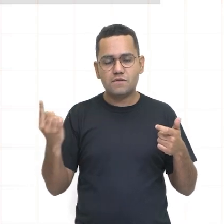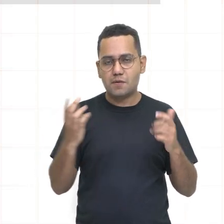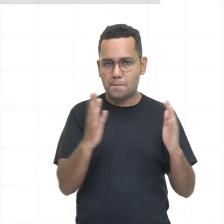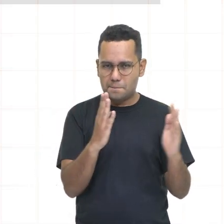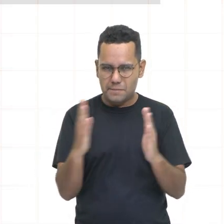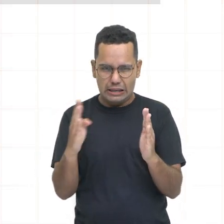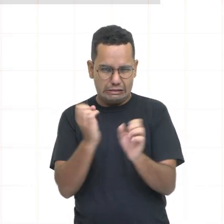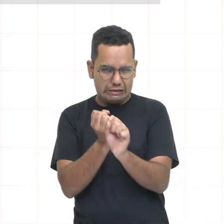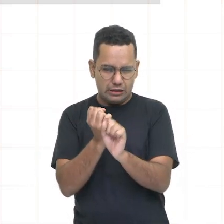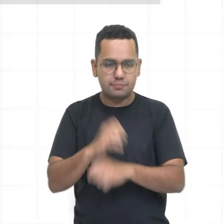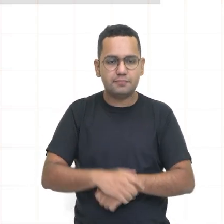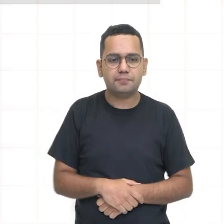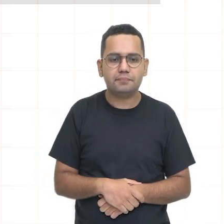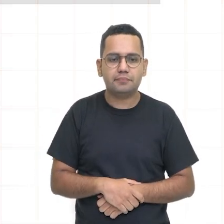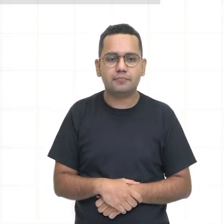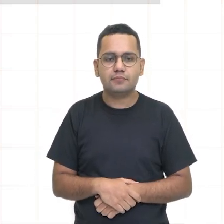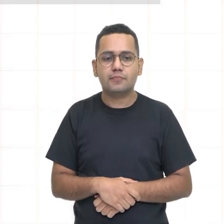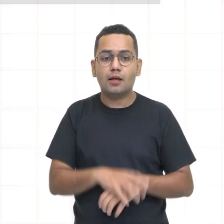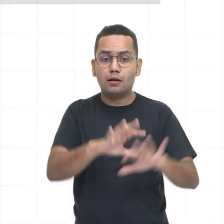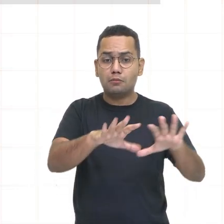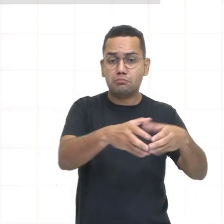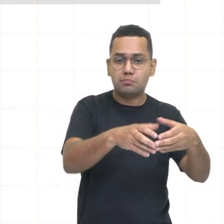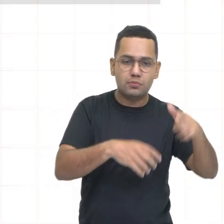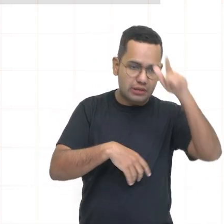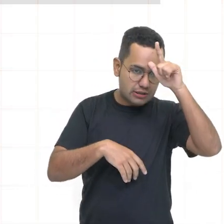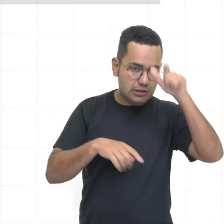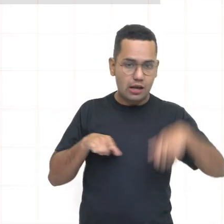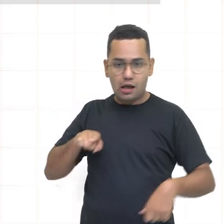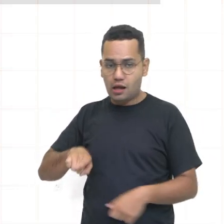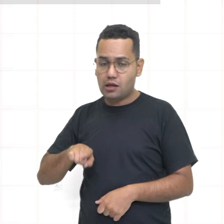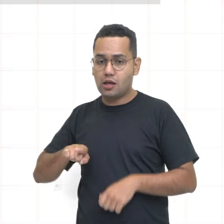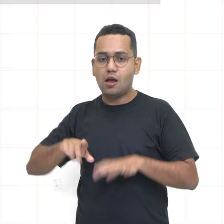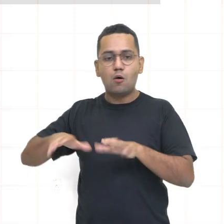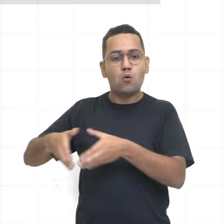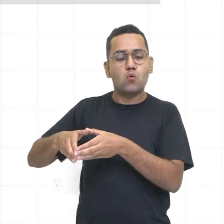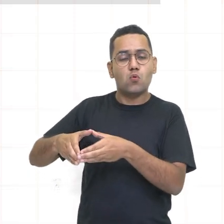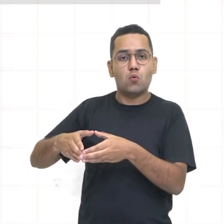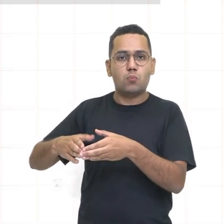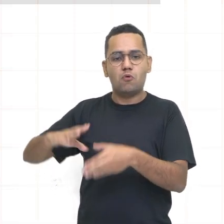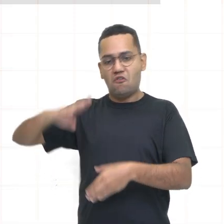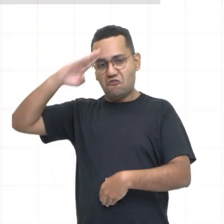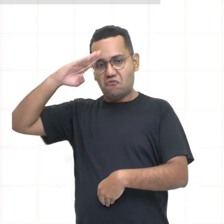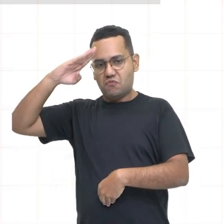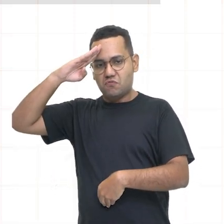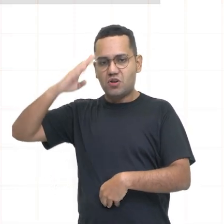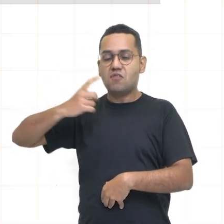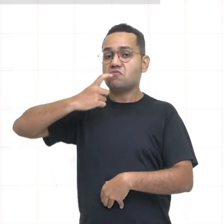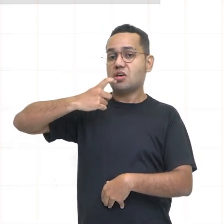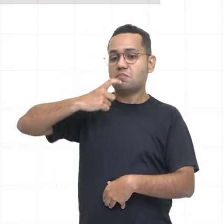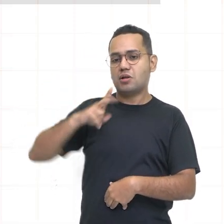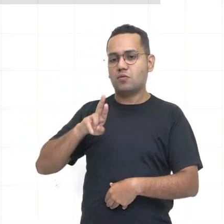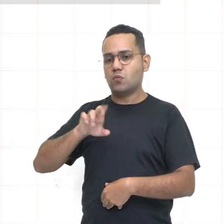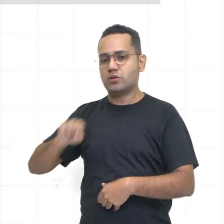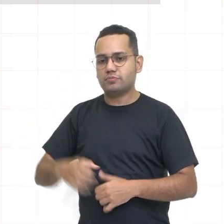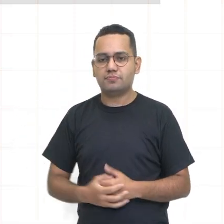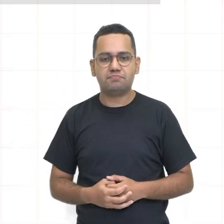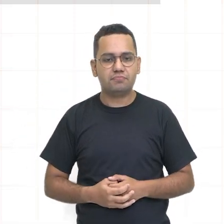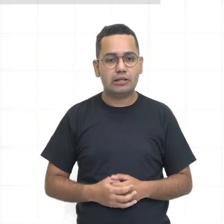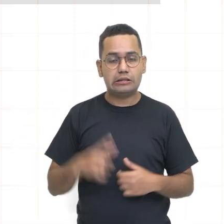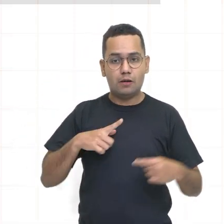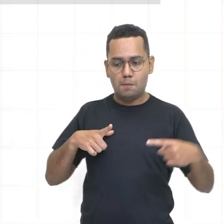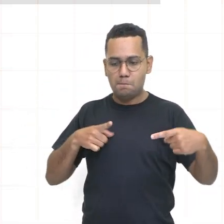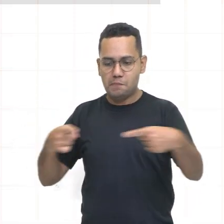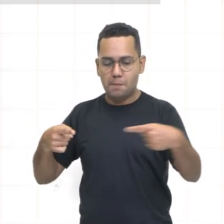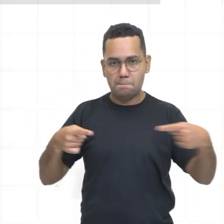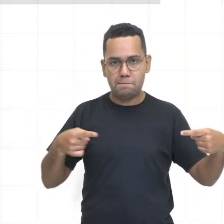1943. A Alemanha nazista de um lado e o Exército Vermelho da União Soviética do outro. Essas duas frentes aí estão